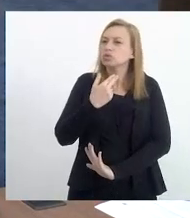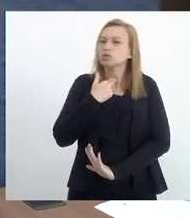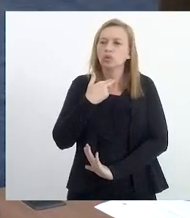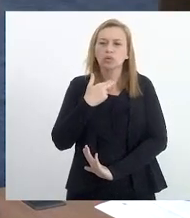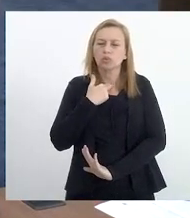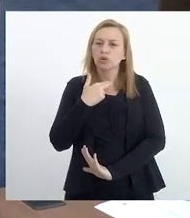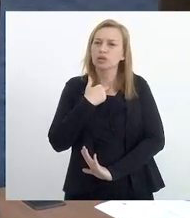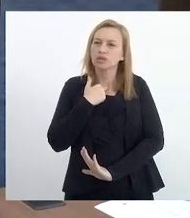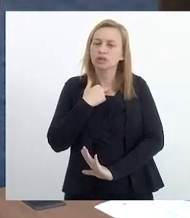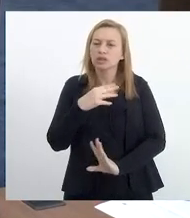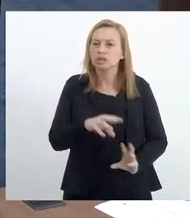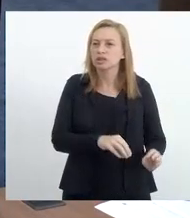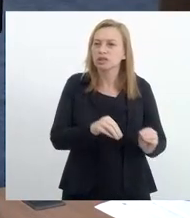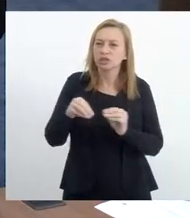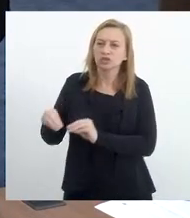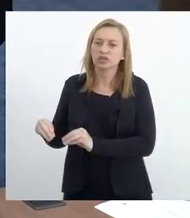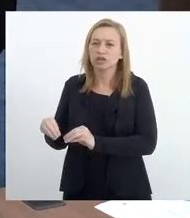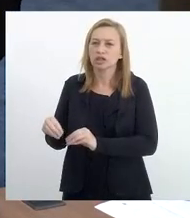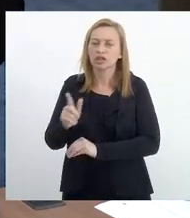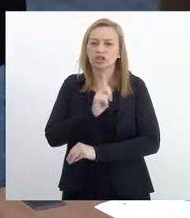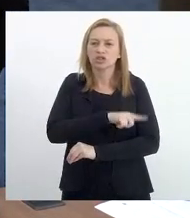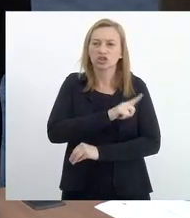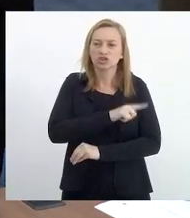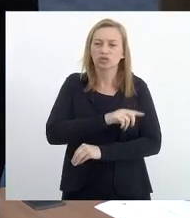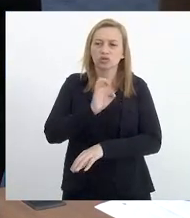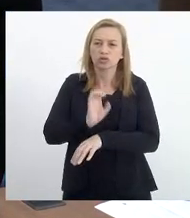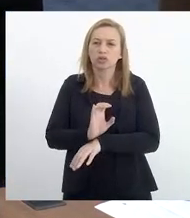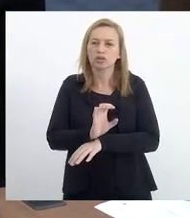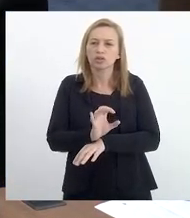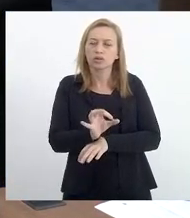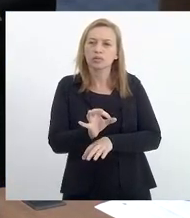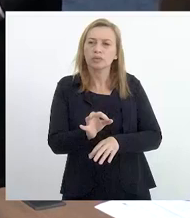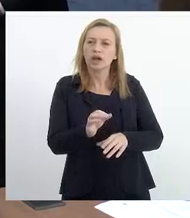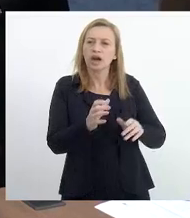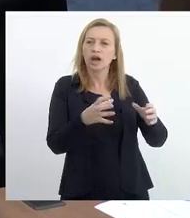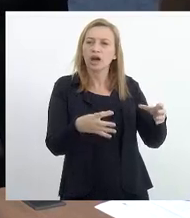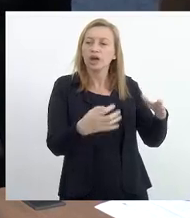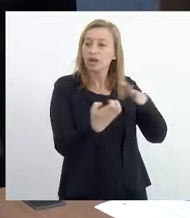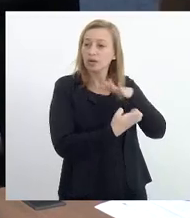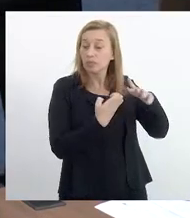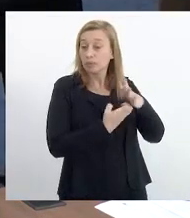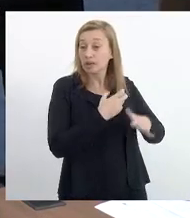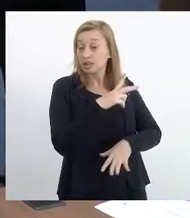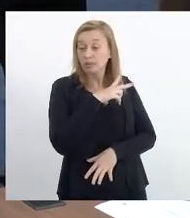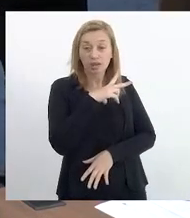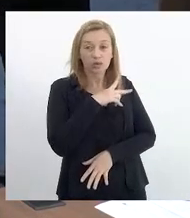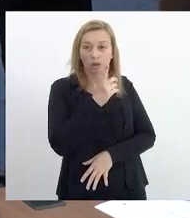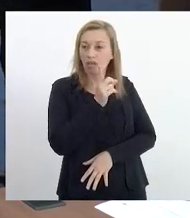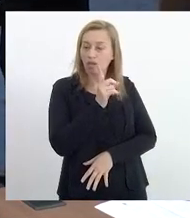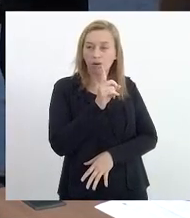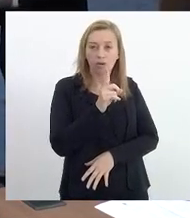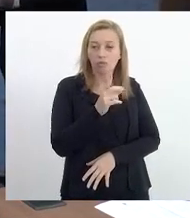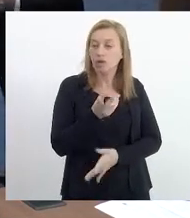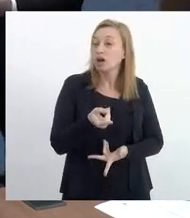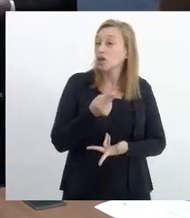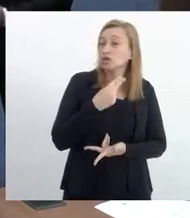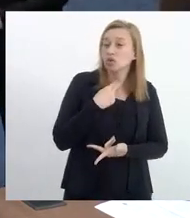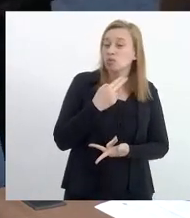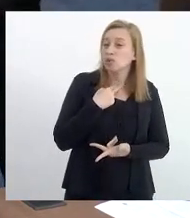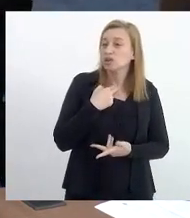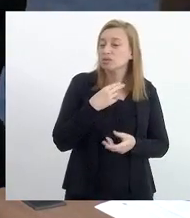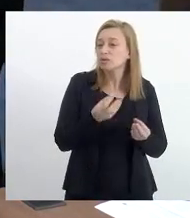podemos transferir a gestão do Estado para organizações privadas. Não podemos precarizar ainda mais o serviço